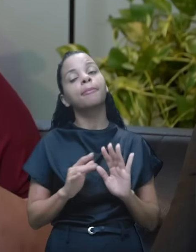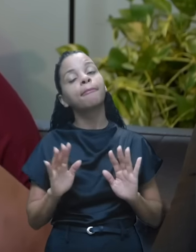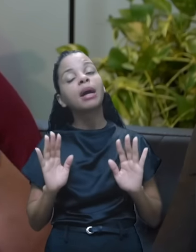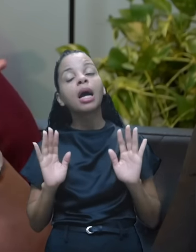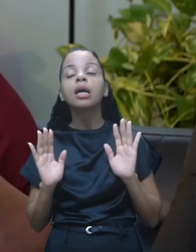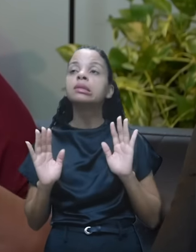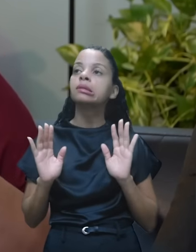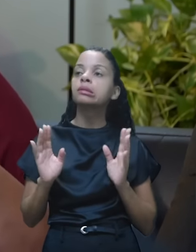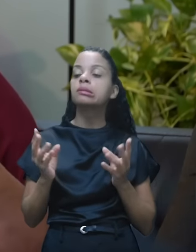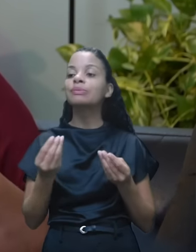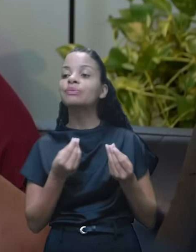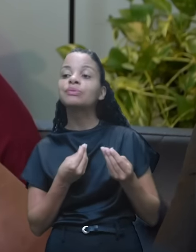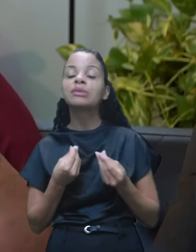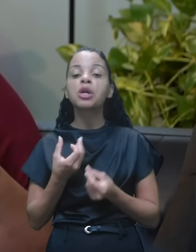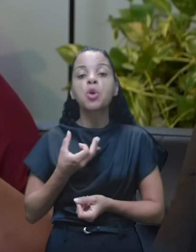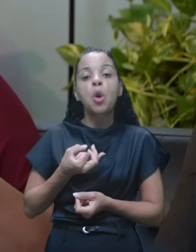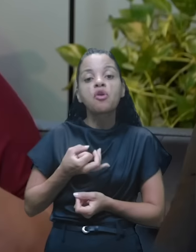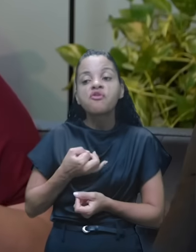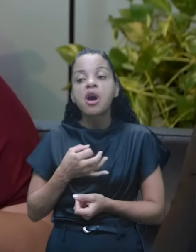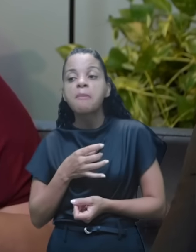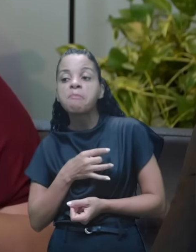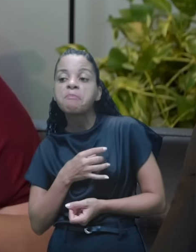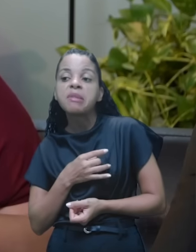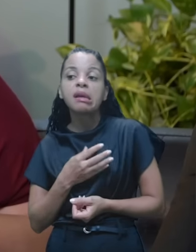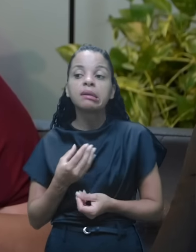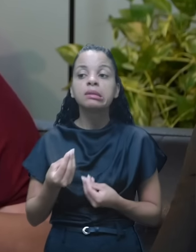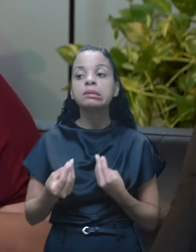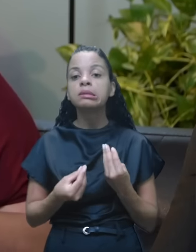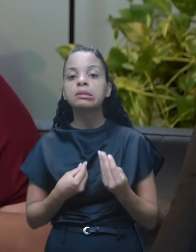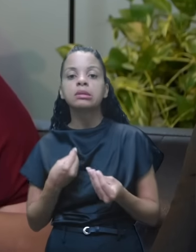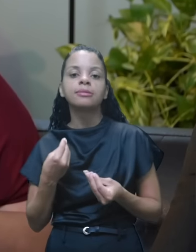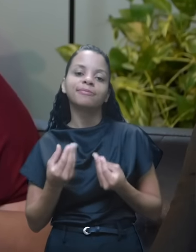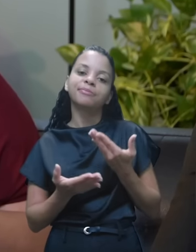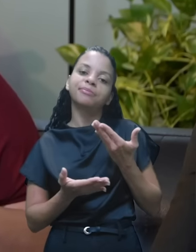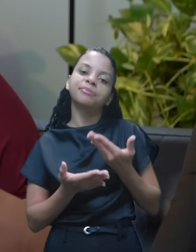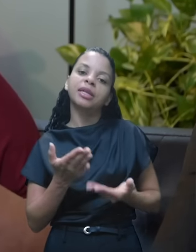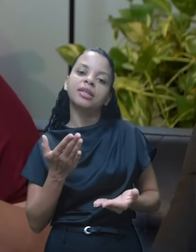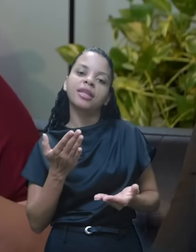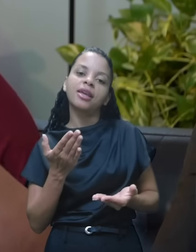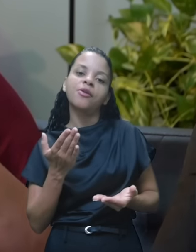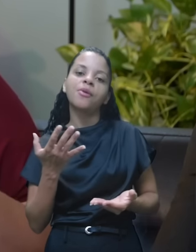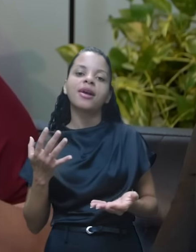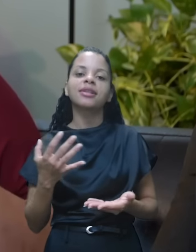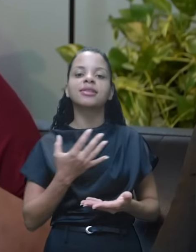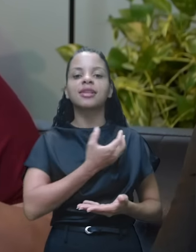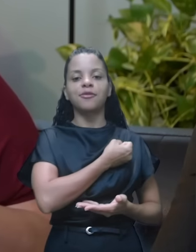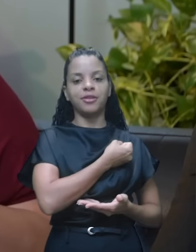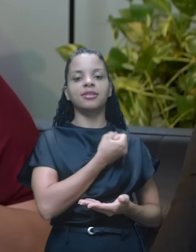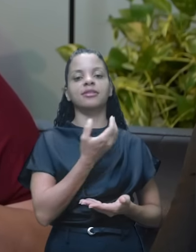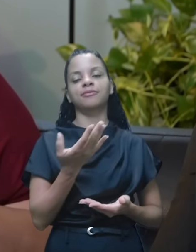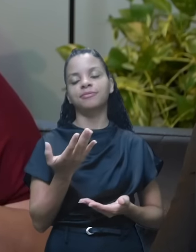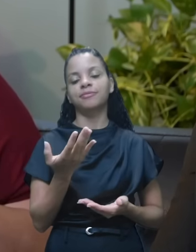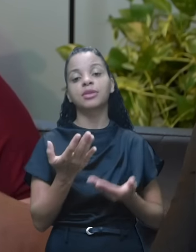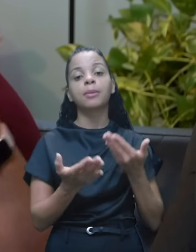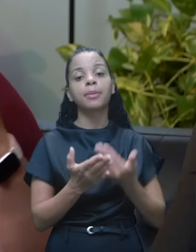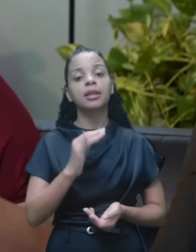pela necessidade e pelo medo ali de estar agradando a todos, ele acaba perdendo a Cristo, perdendo a salvação, perdendo a